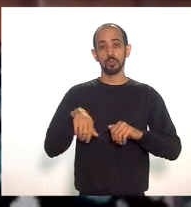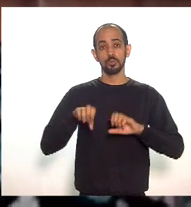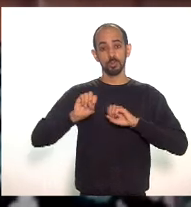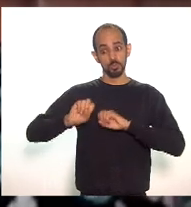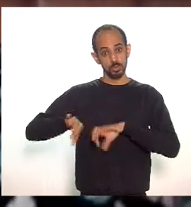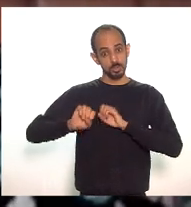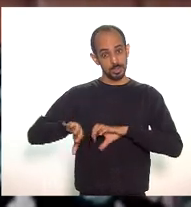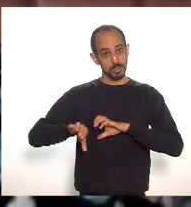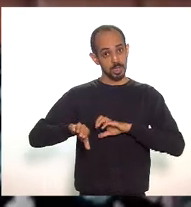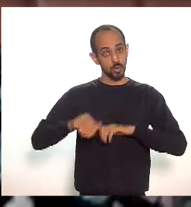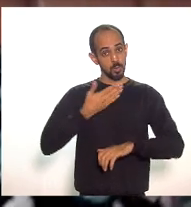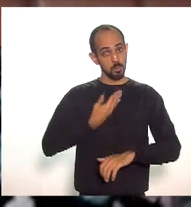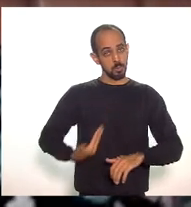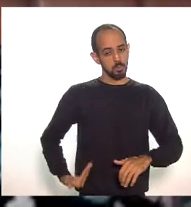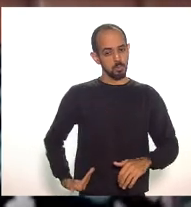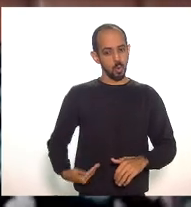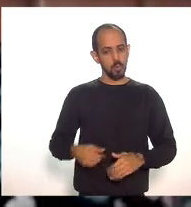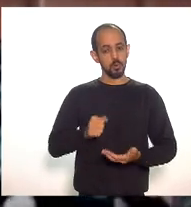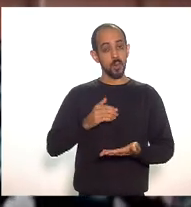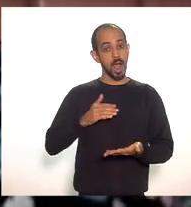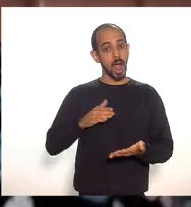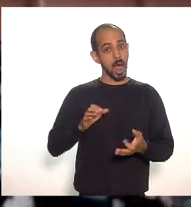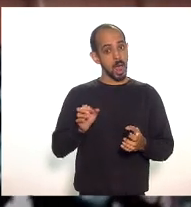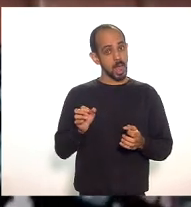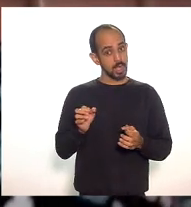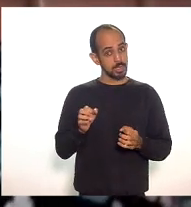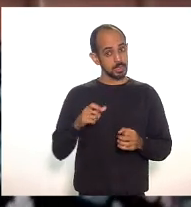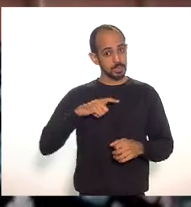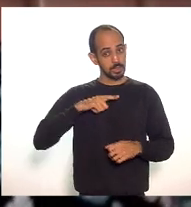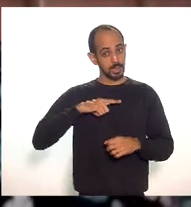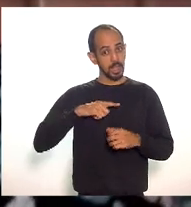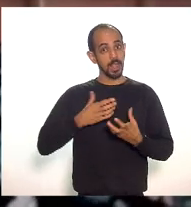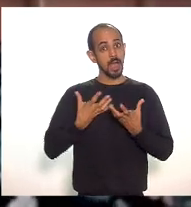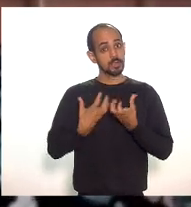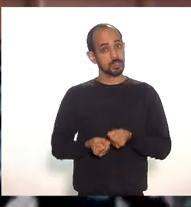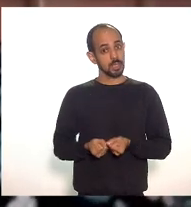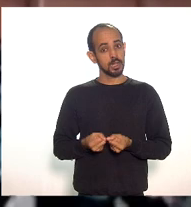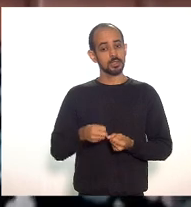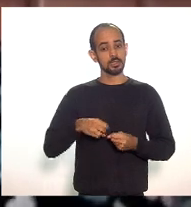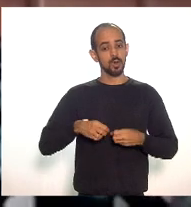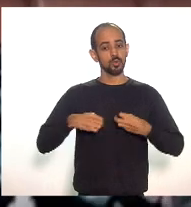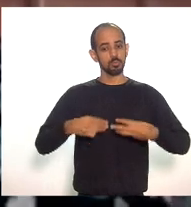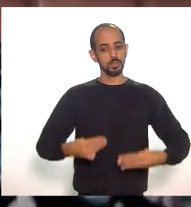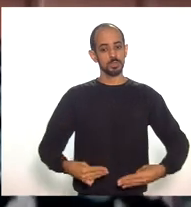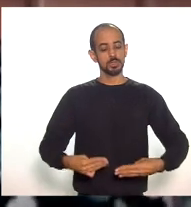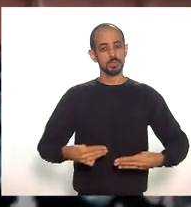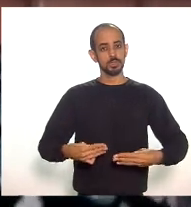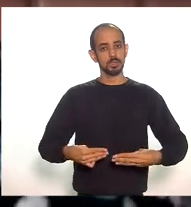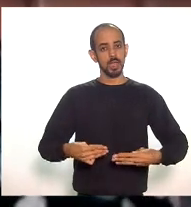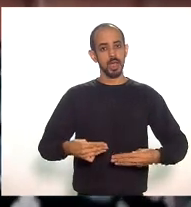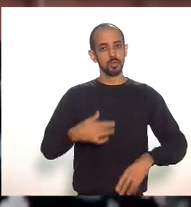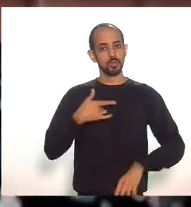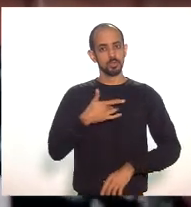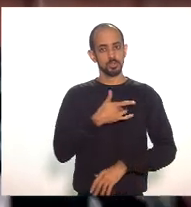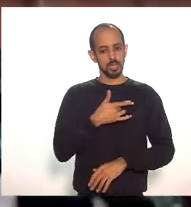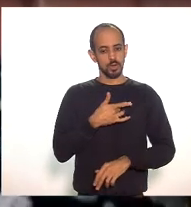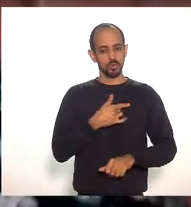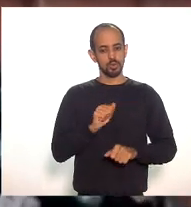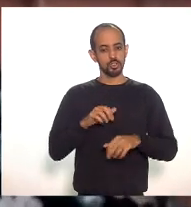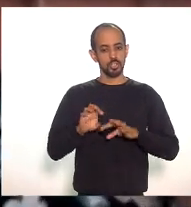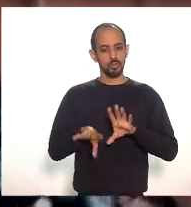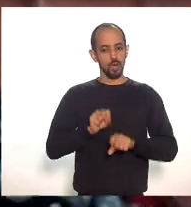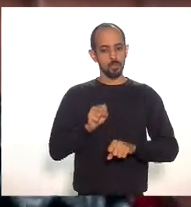Estado desde que habilitados pelo Ministério da Educação e pelo programa formação técnica para